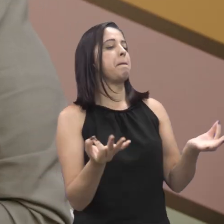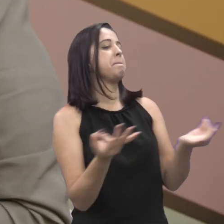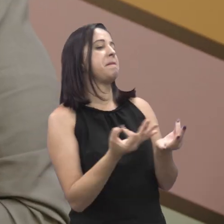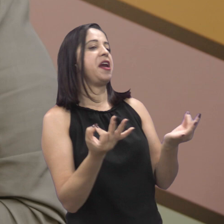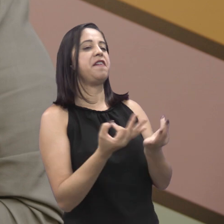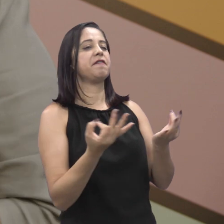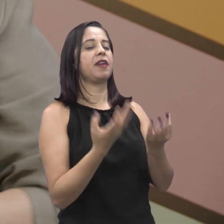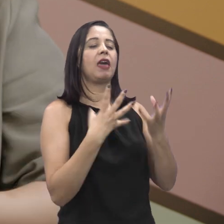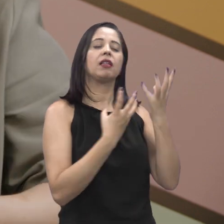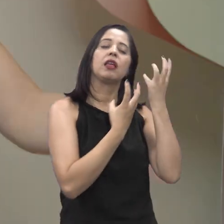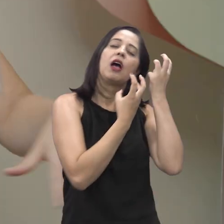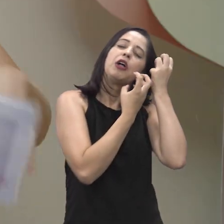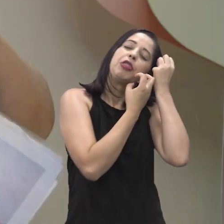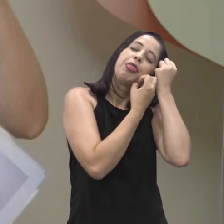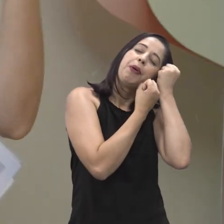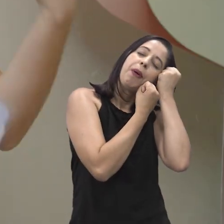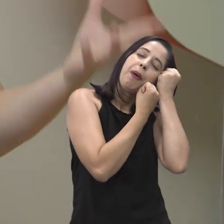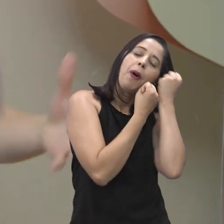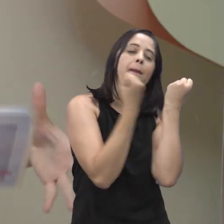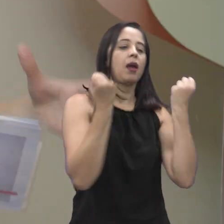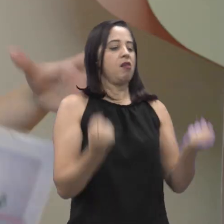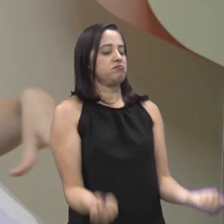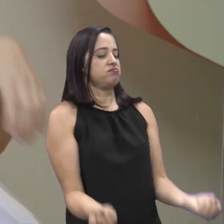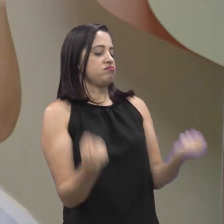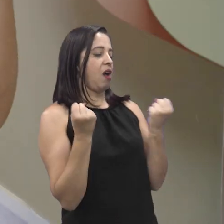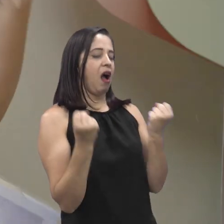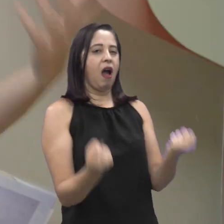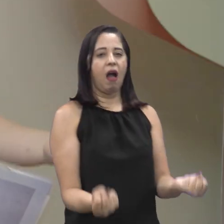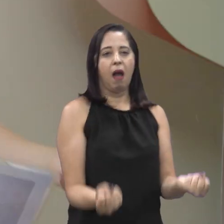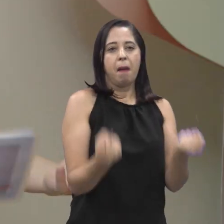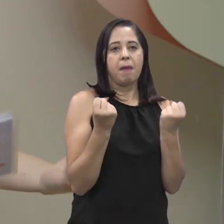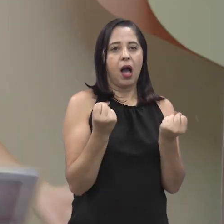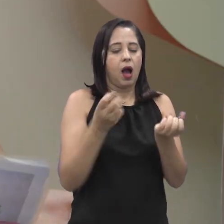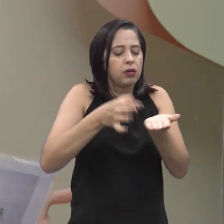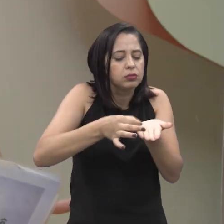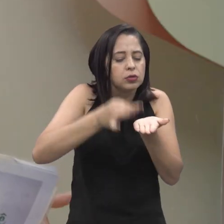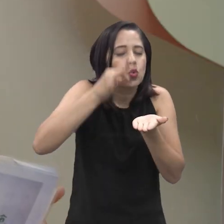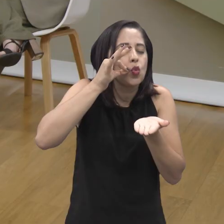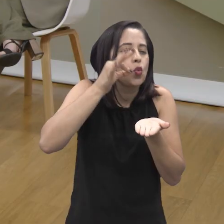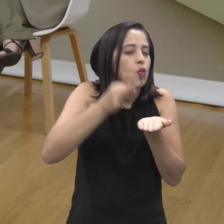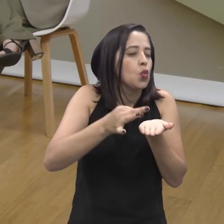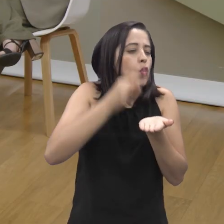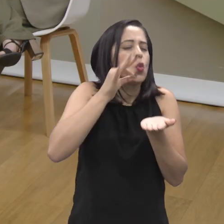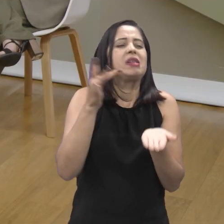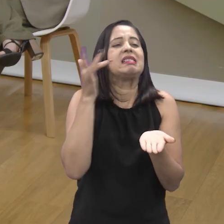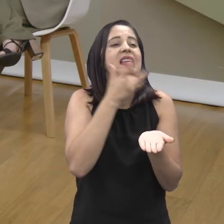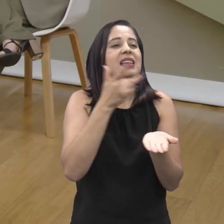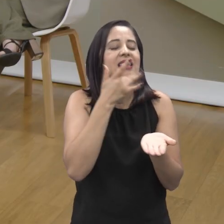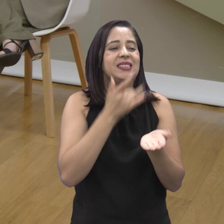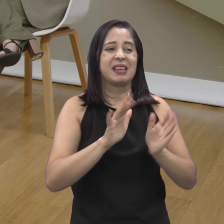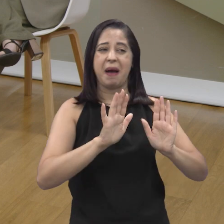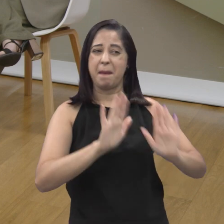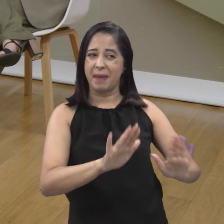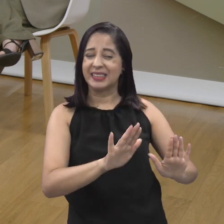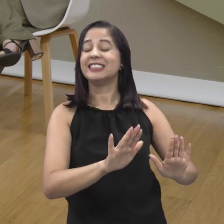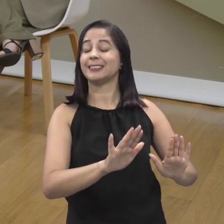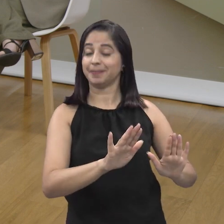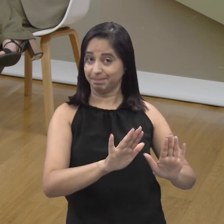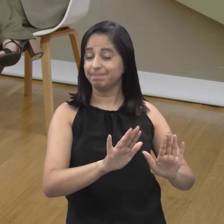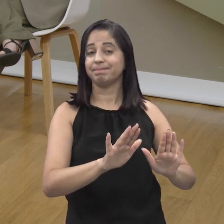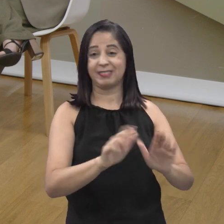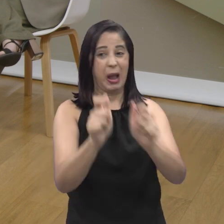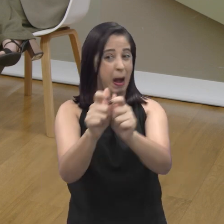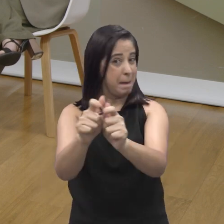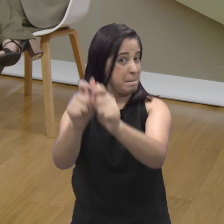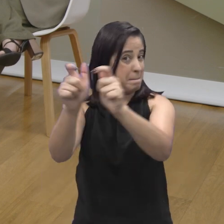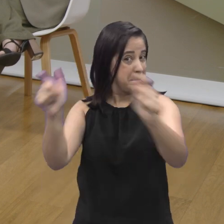num horário legal, vão treinar, tomam um baita café da manhã. Enfim, não é a realidade da maioria das pessoas, né? Inclusive